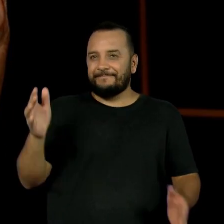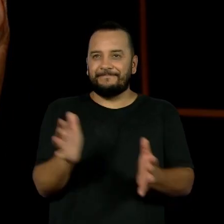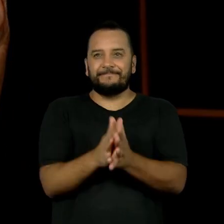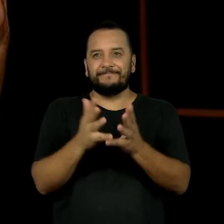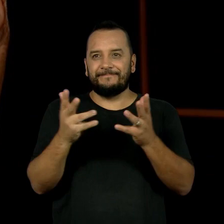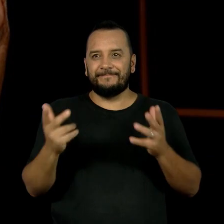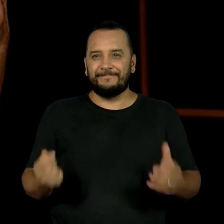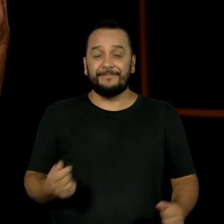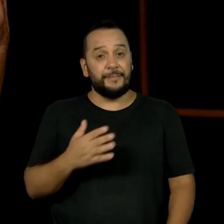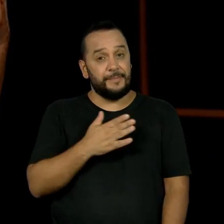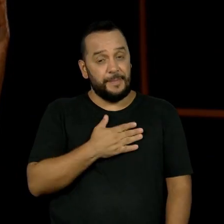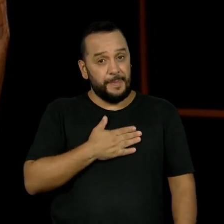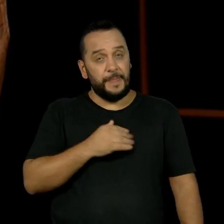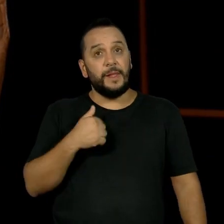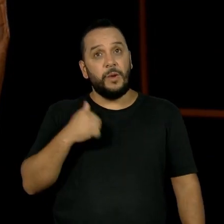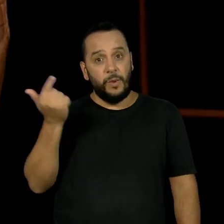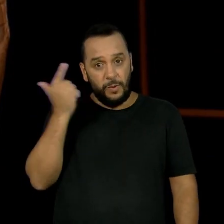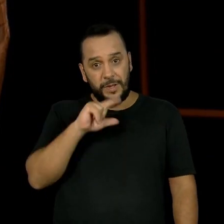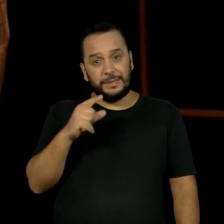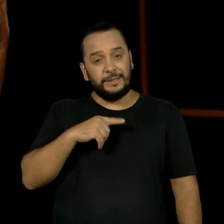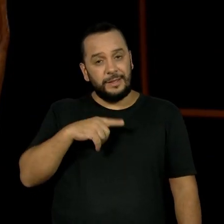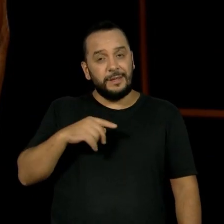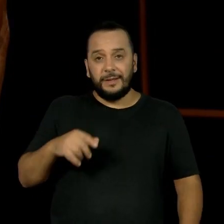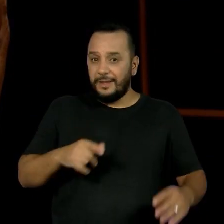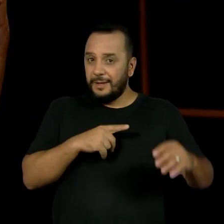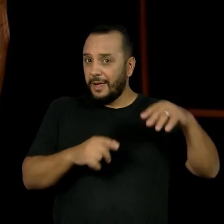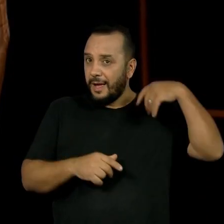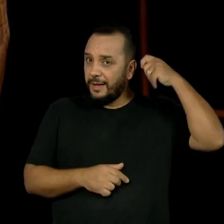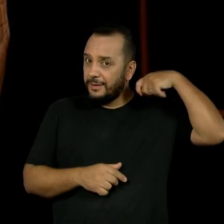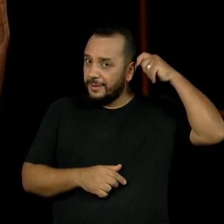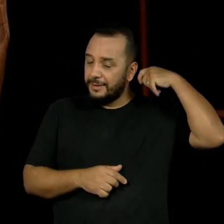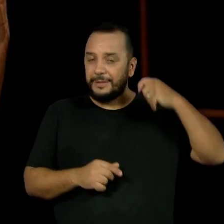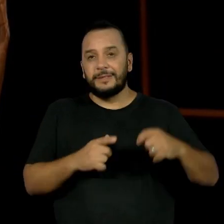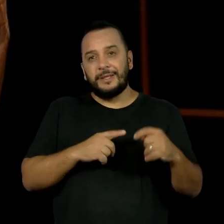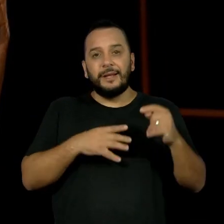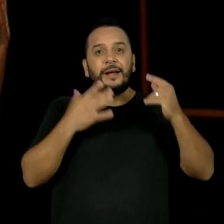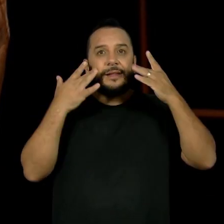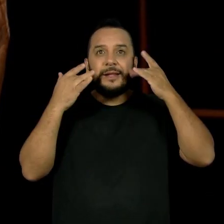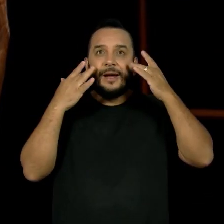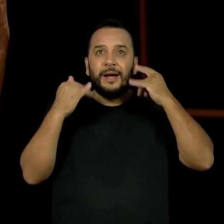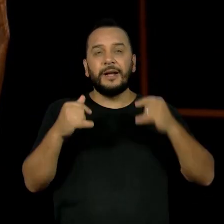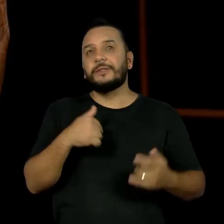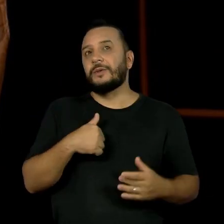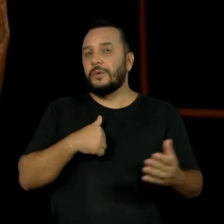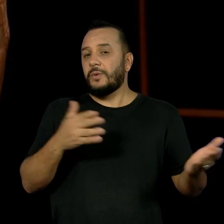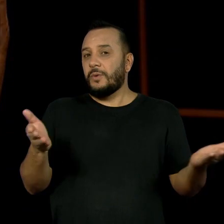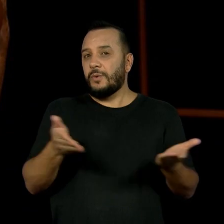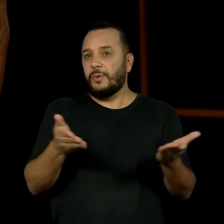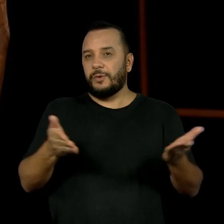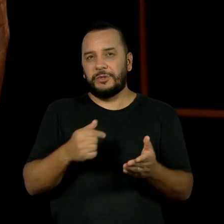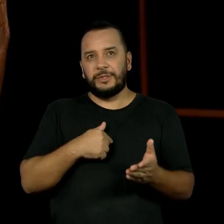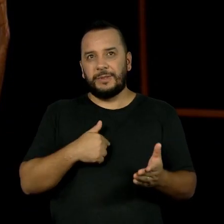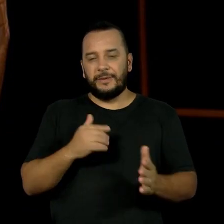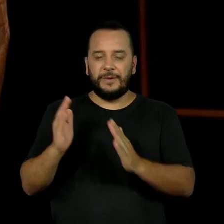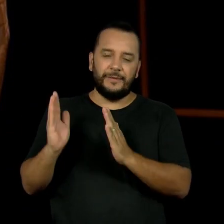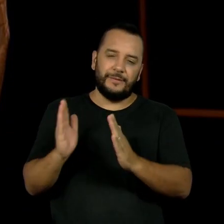que eu me permiti. Então, a atriz, que um pouquinho do teatro que eu tinha feito, assim, hoje eu passei por várias fases. Essa que a gente viu aqui era